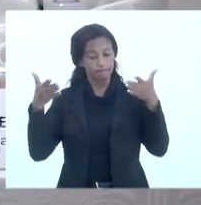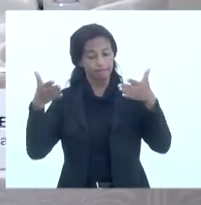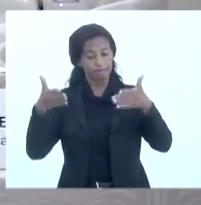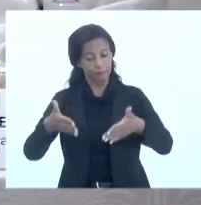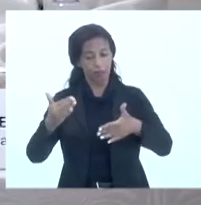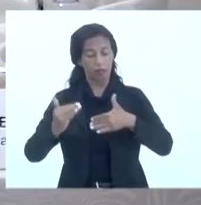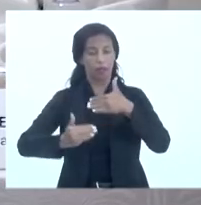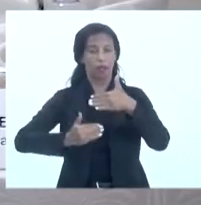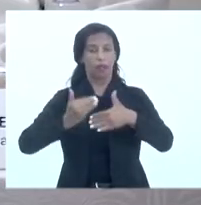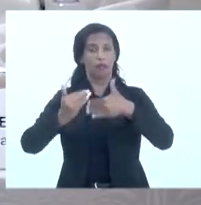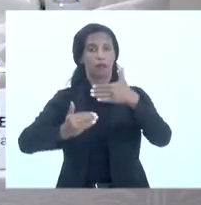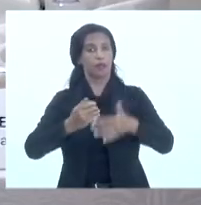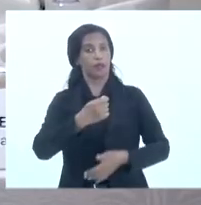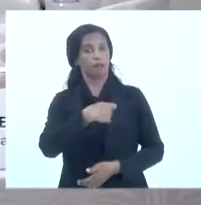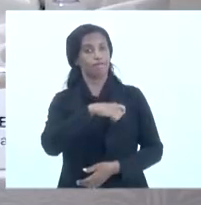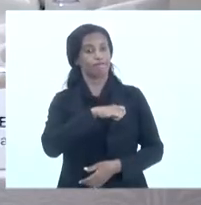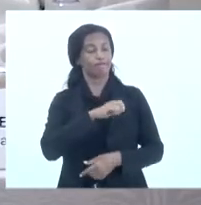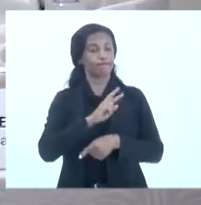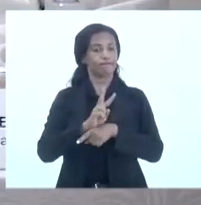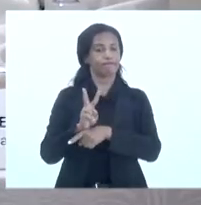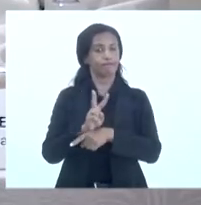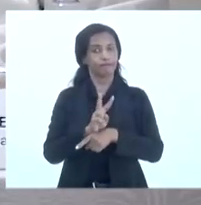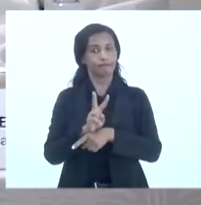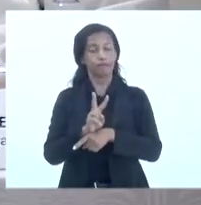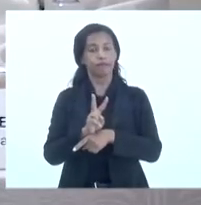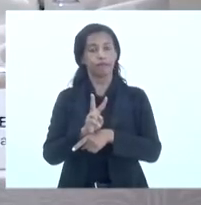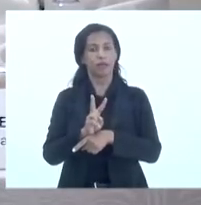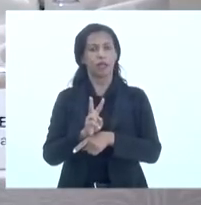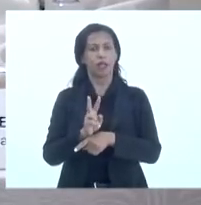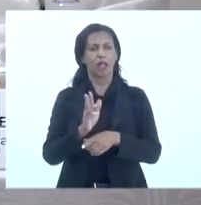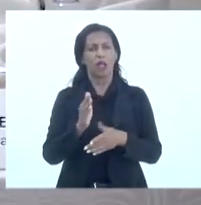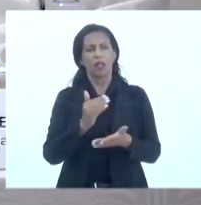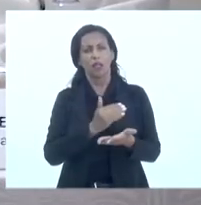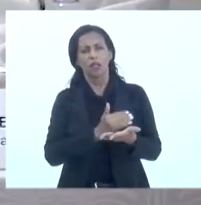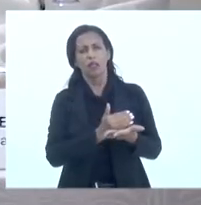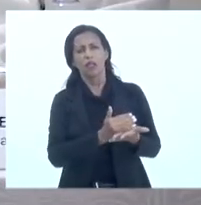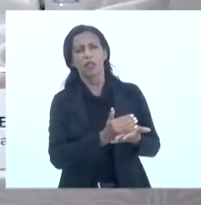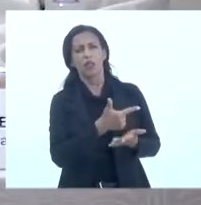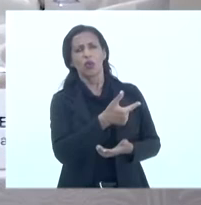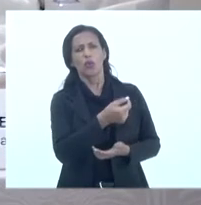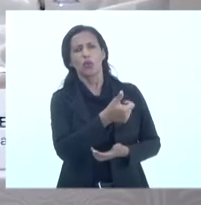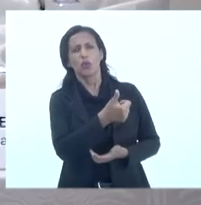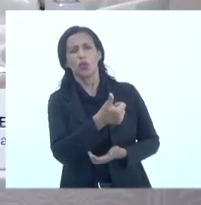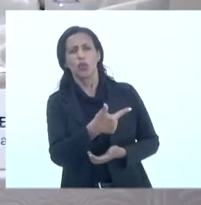avançar na fiscalização. A gente, desde 2012, tentávamos fiscalizar os abatimentos.